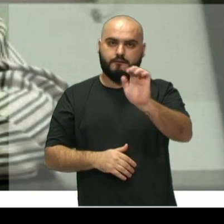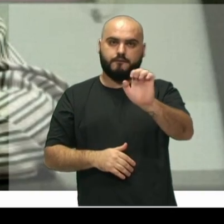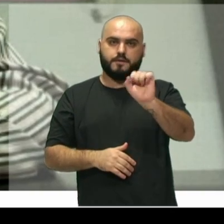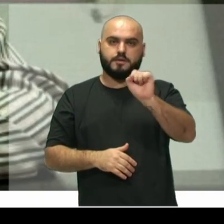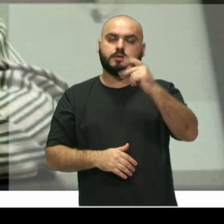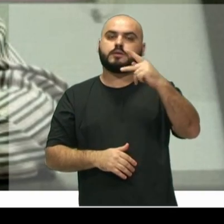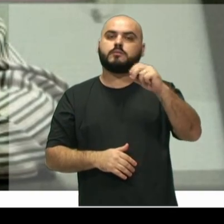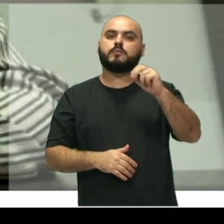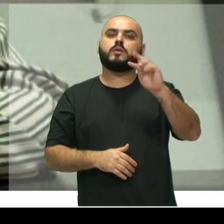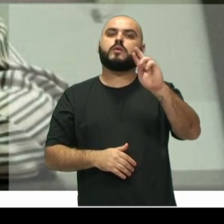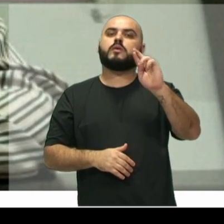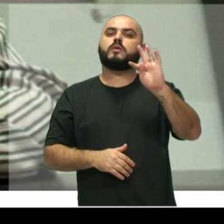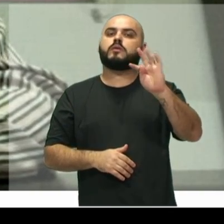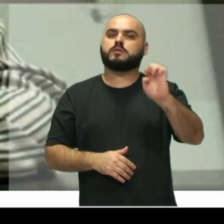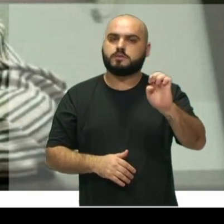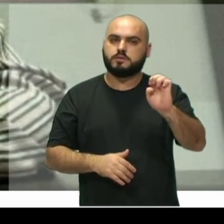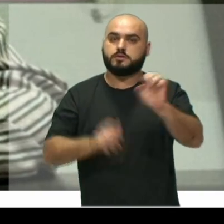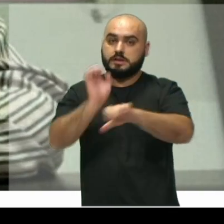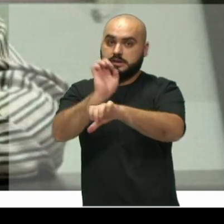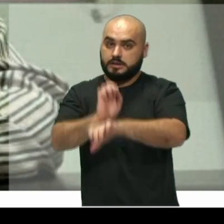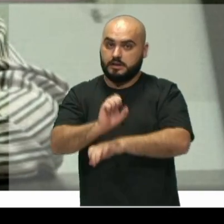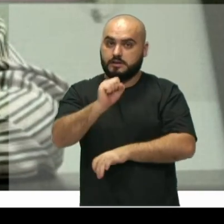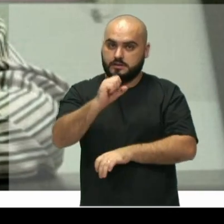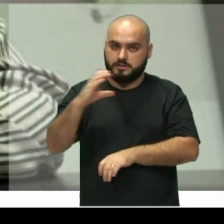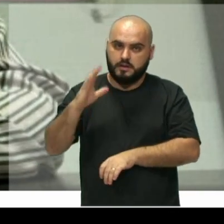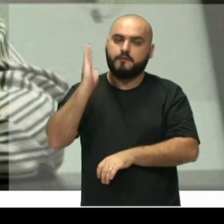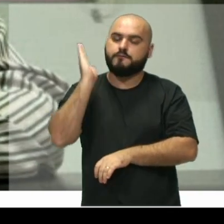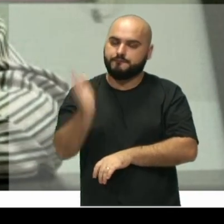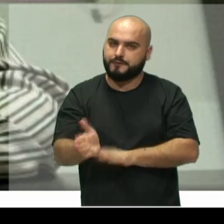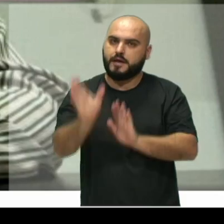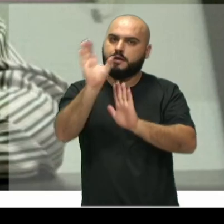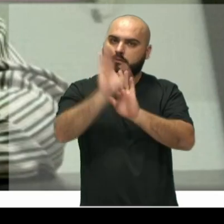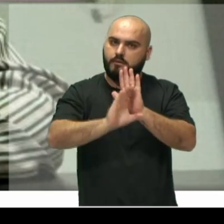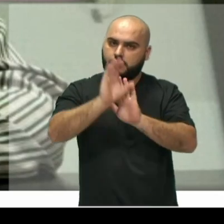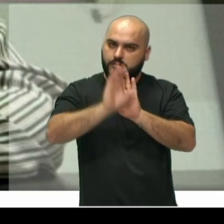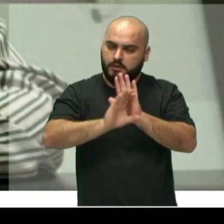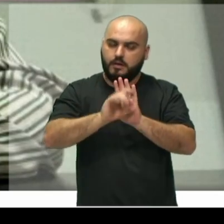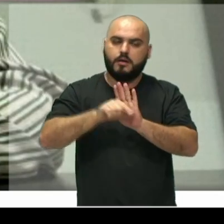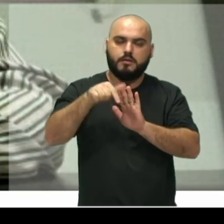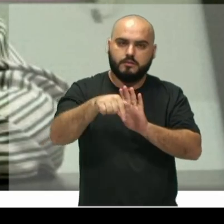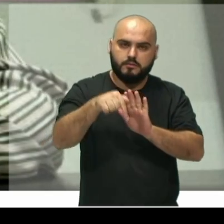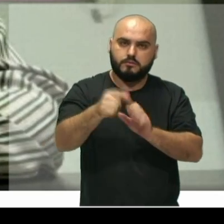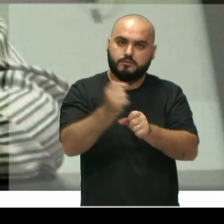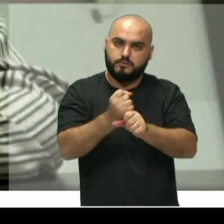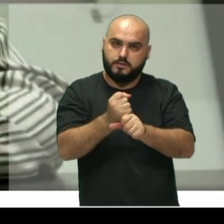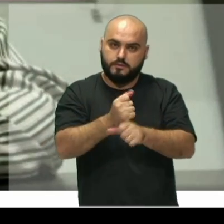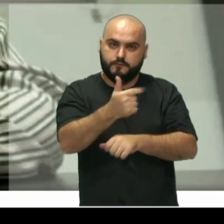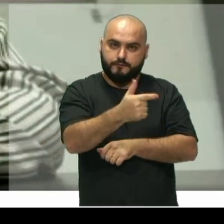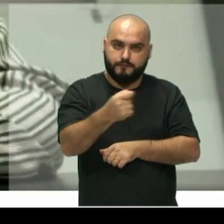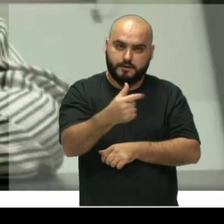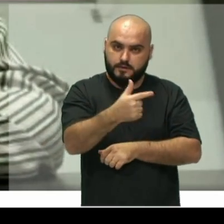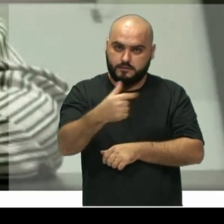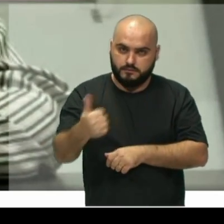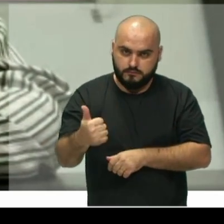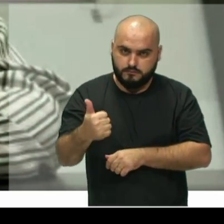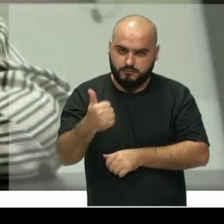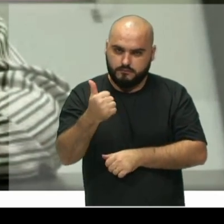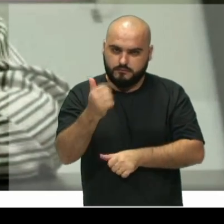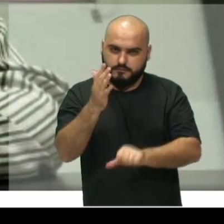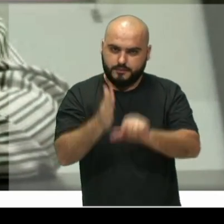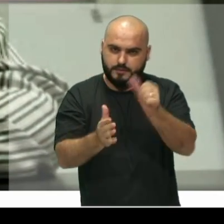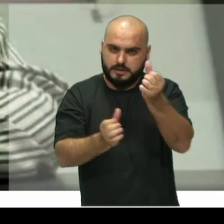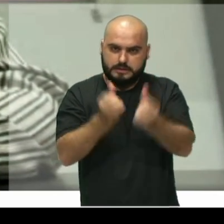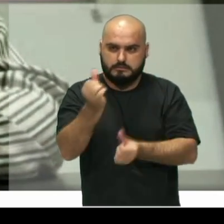Estado de Santa Catarina, já vai estar divulgando o calendário segunda parte de 2021, né? No primeiro semestre não